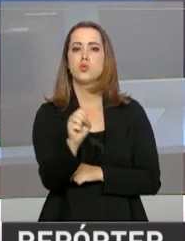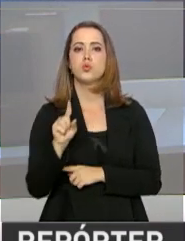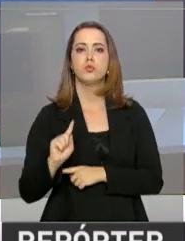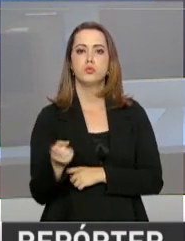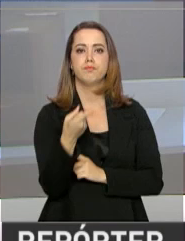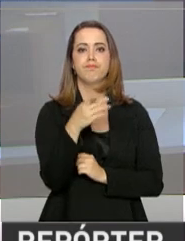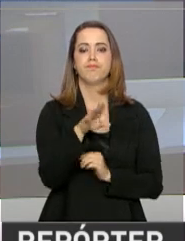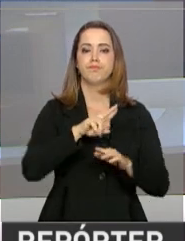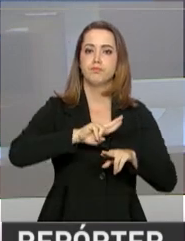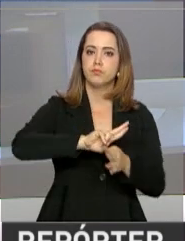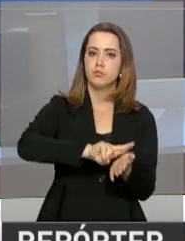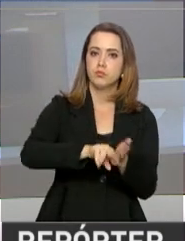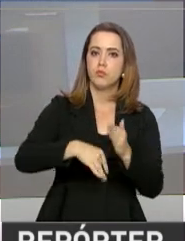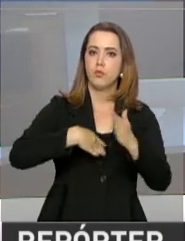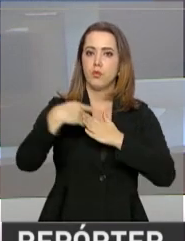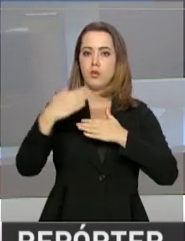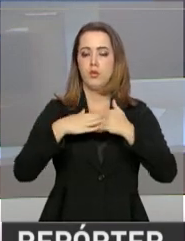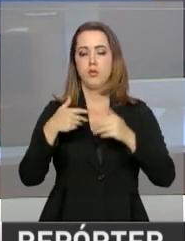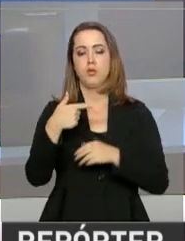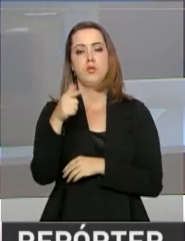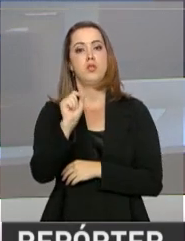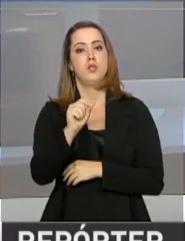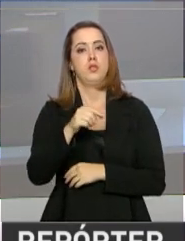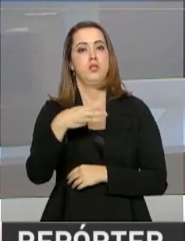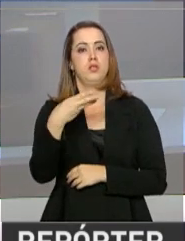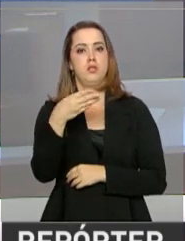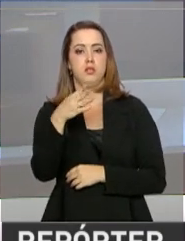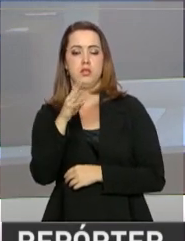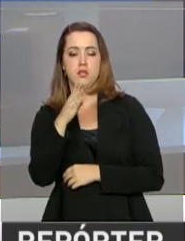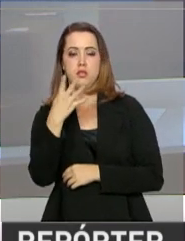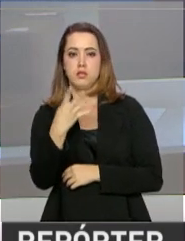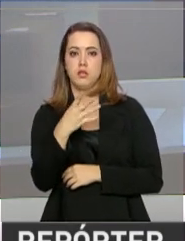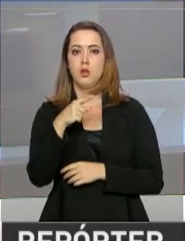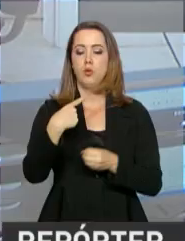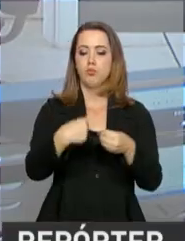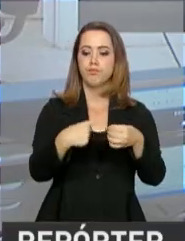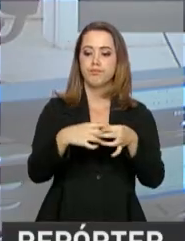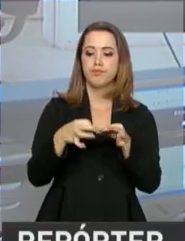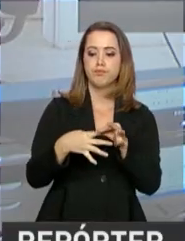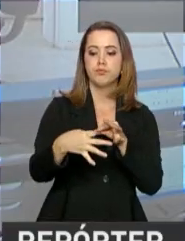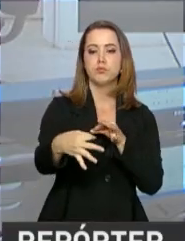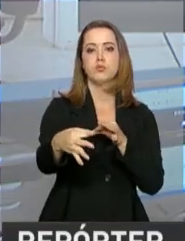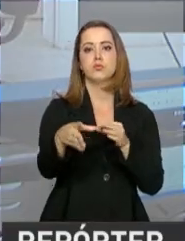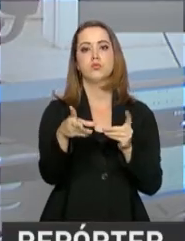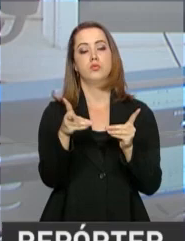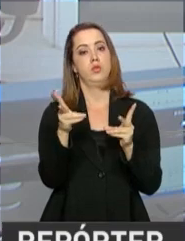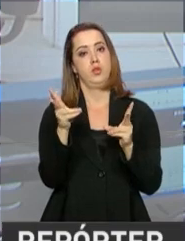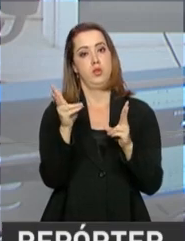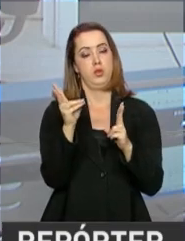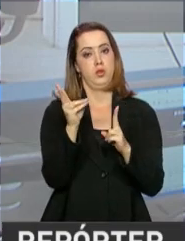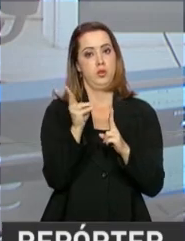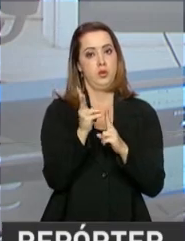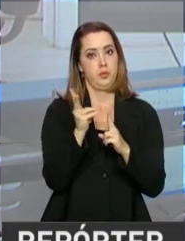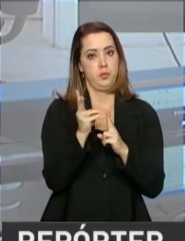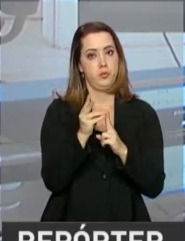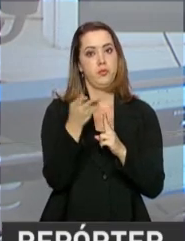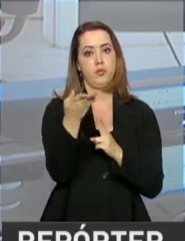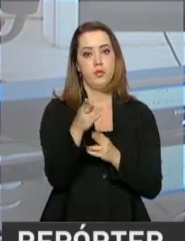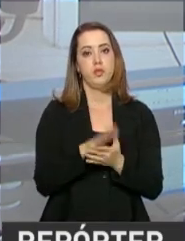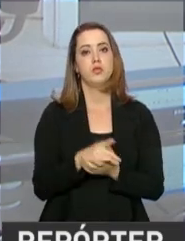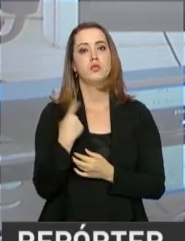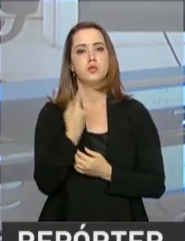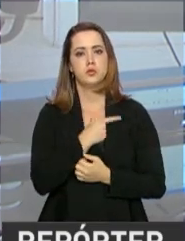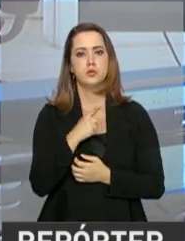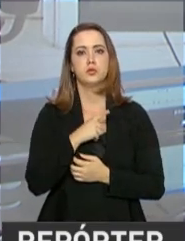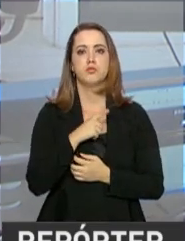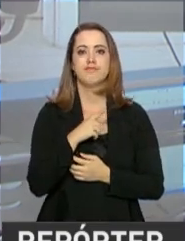73% das cidades brasileiras e 34 distritos indígenas e temos medalhas inéditas para o Brasil